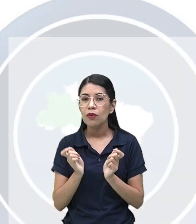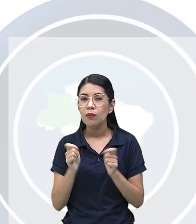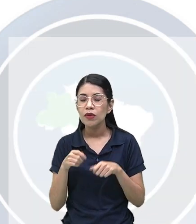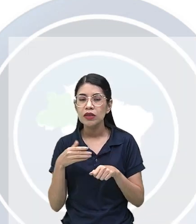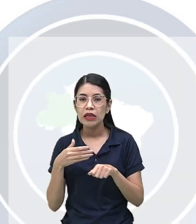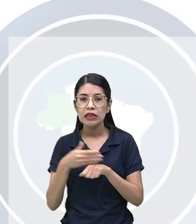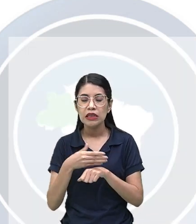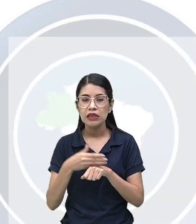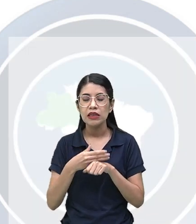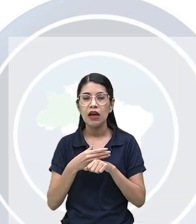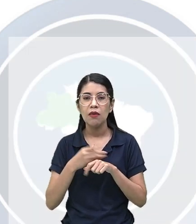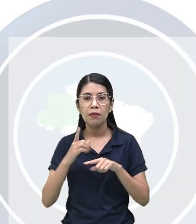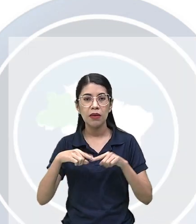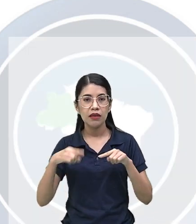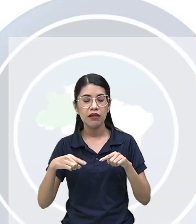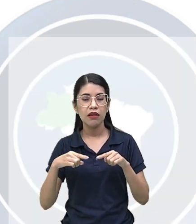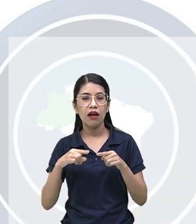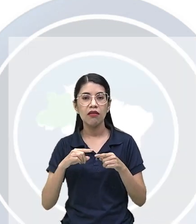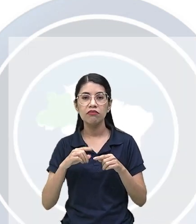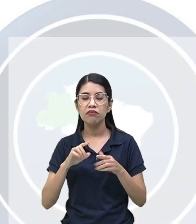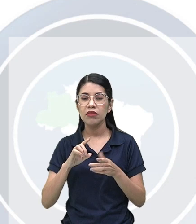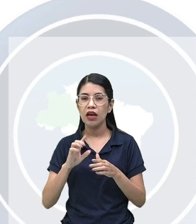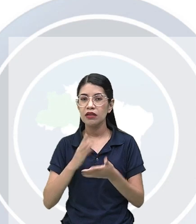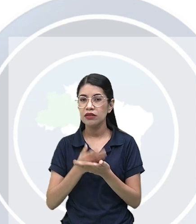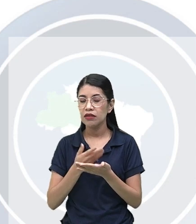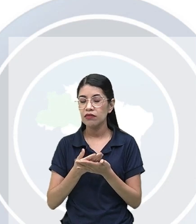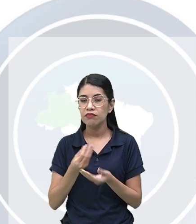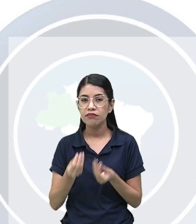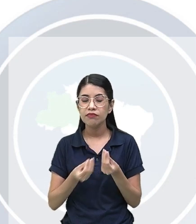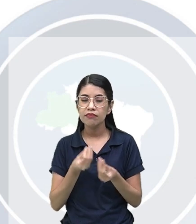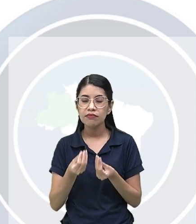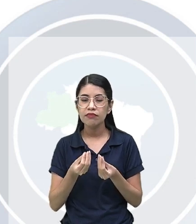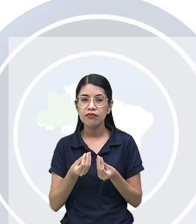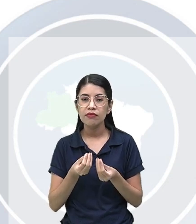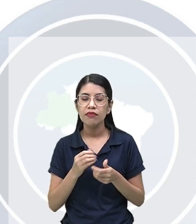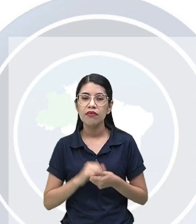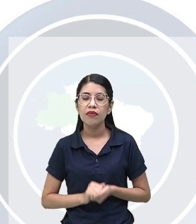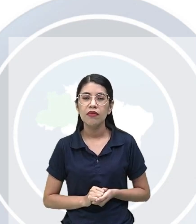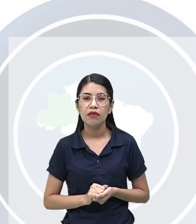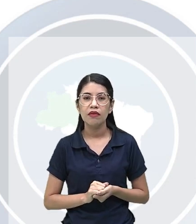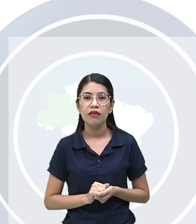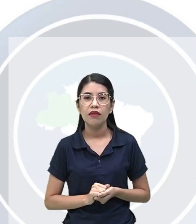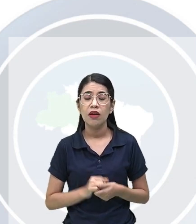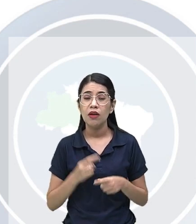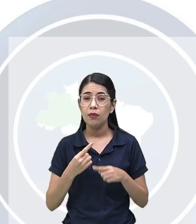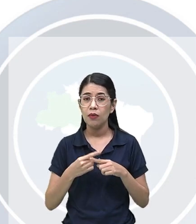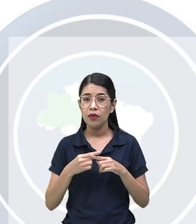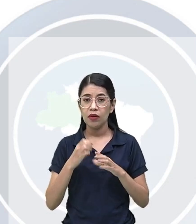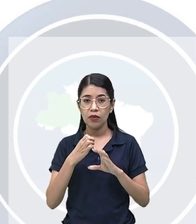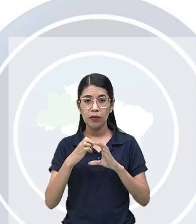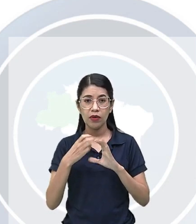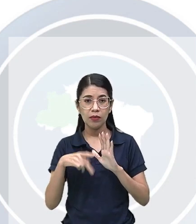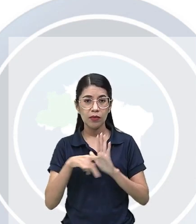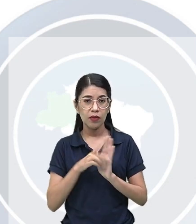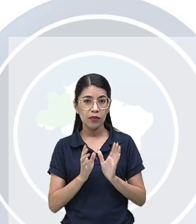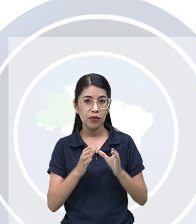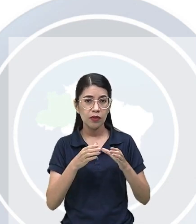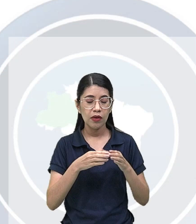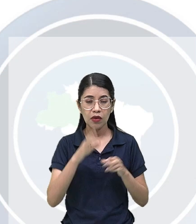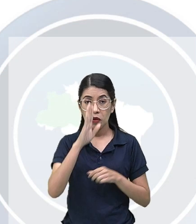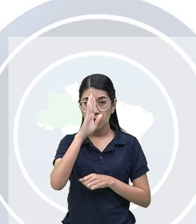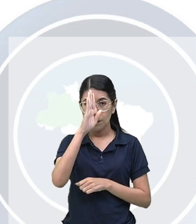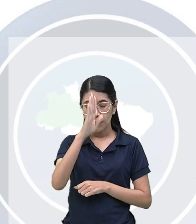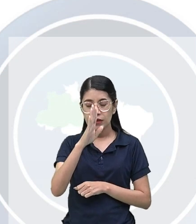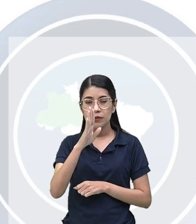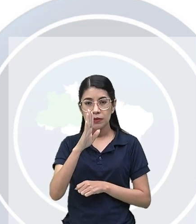material didático para as turmas? Por meio de que veículo? Porque o e-mail da turma é o principal veículo